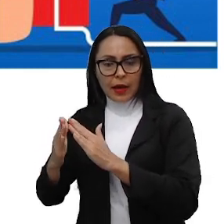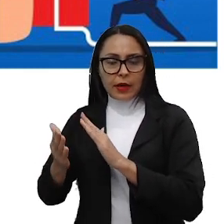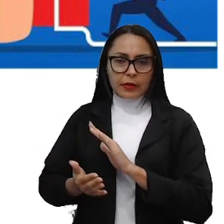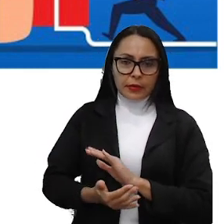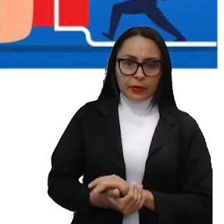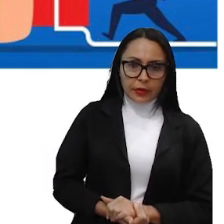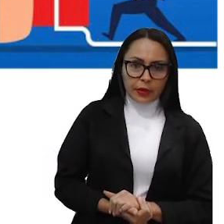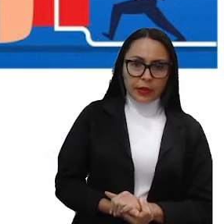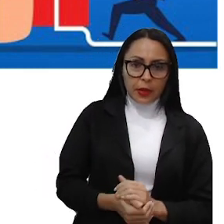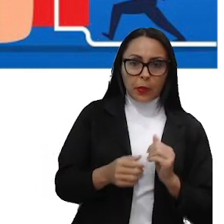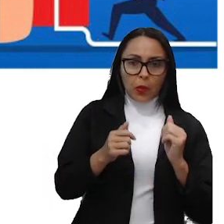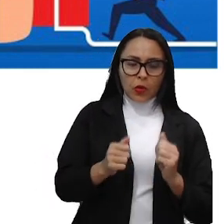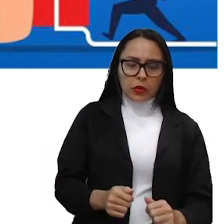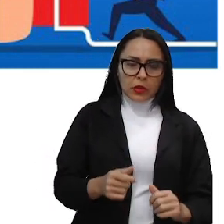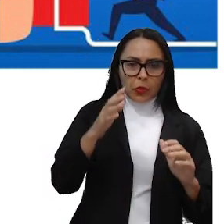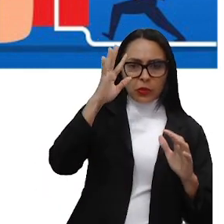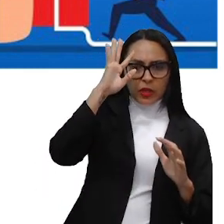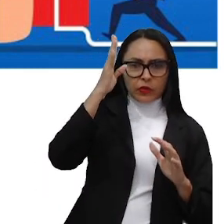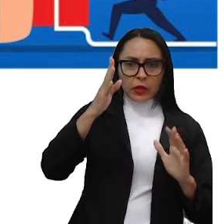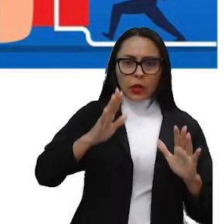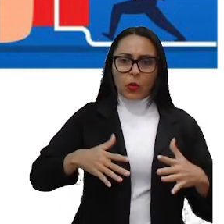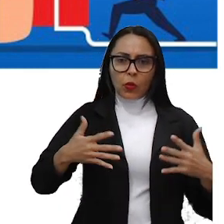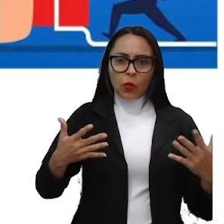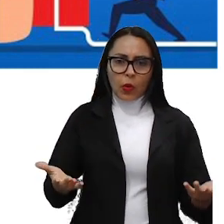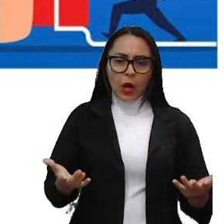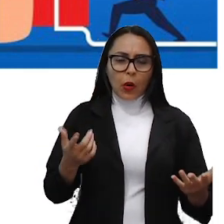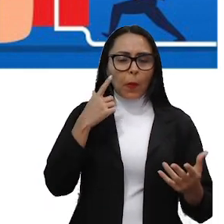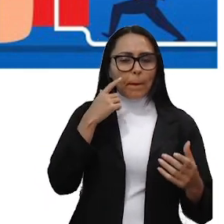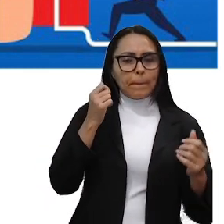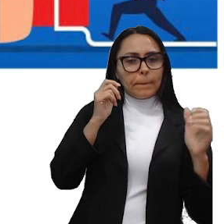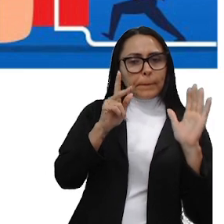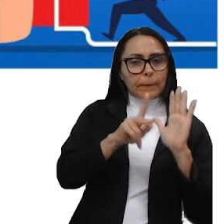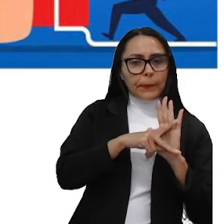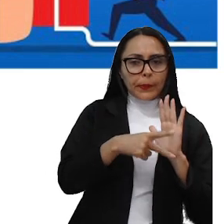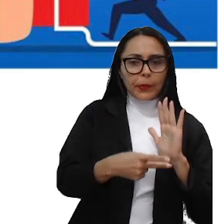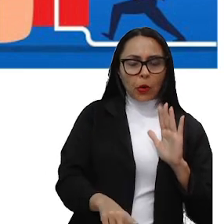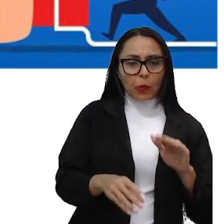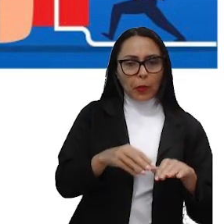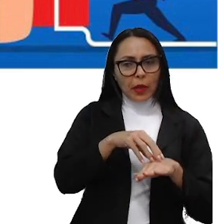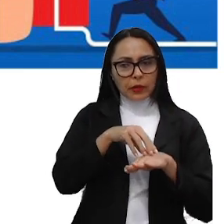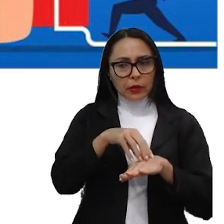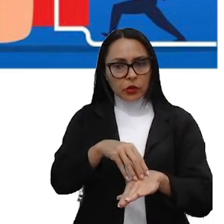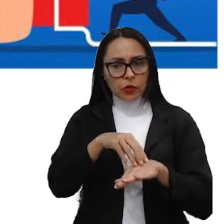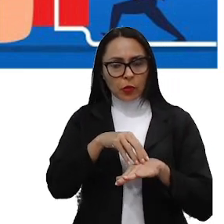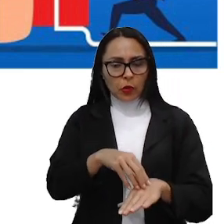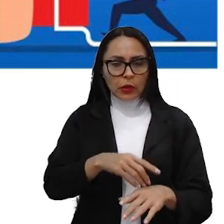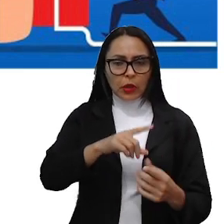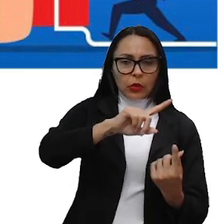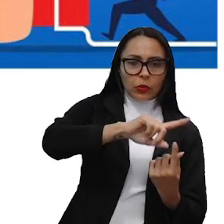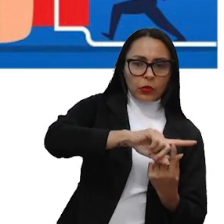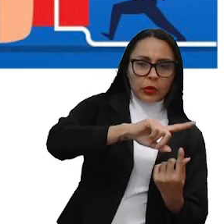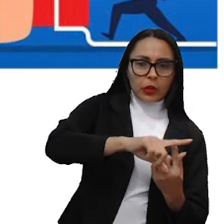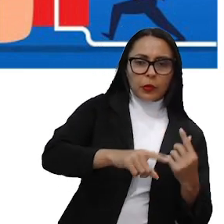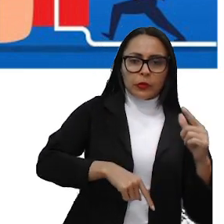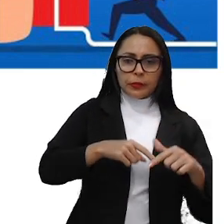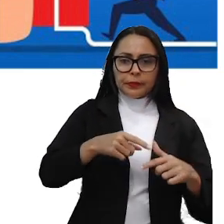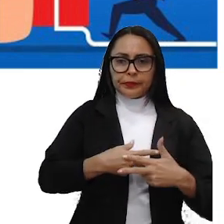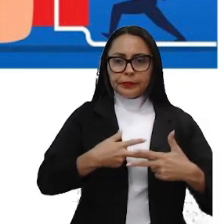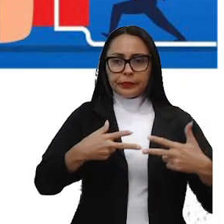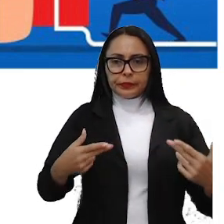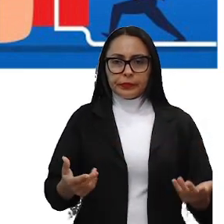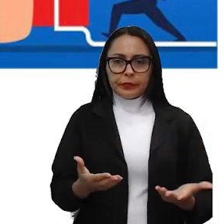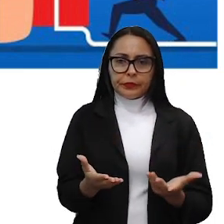que possamos decidir sobre qual modal seria mais apropriado para transportar cada tipo de produto, é necessário que